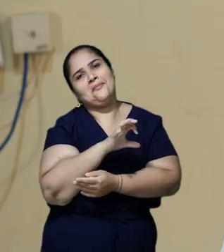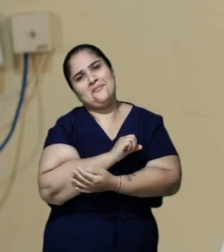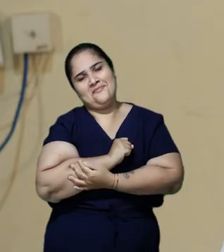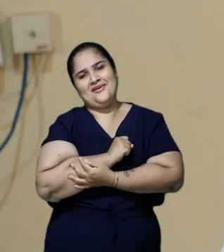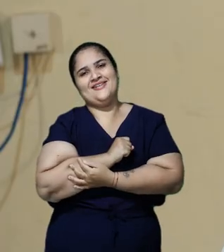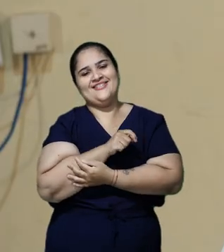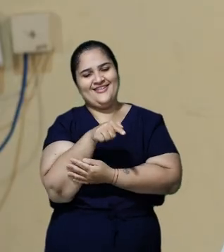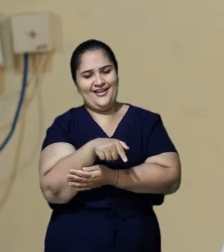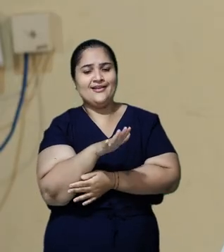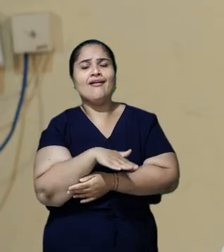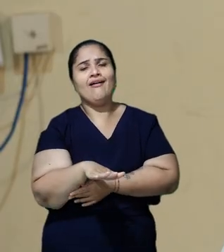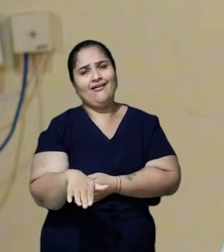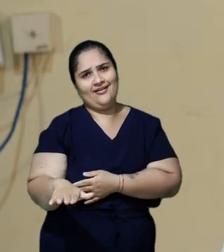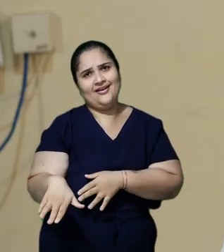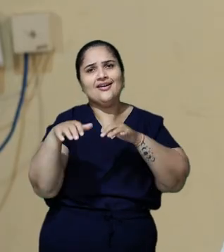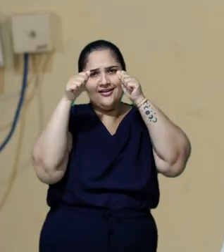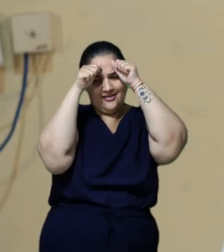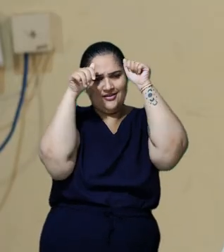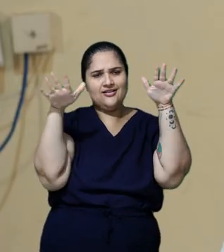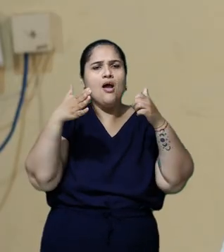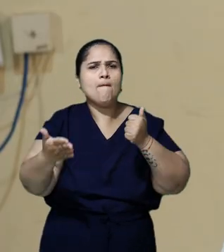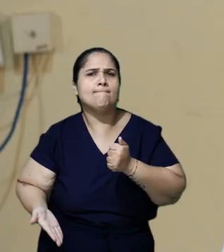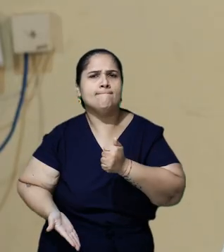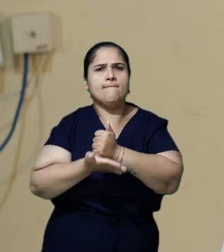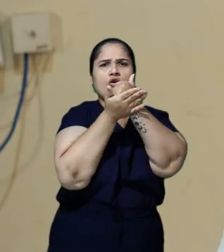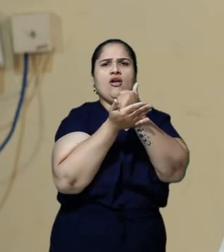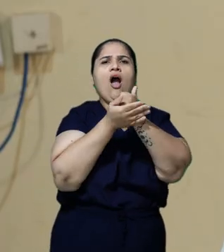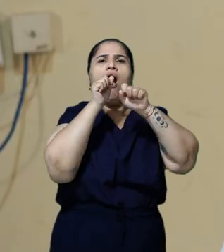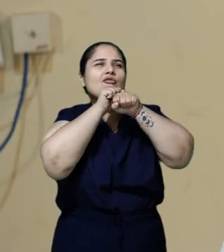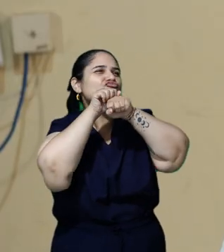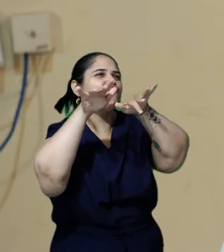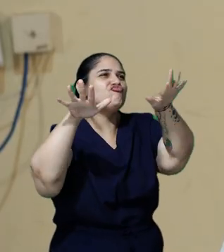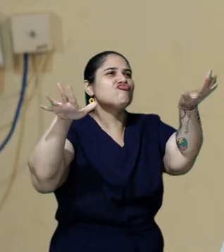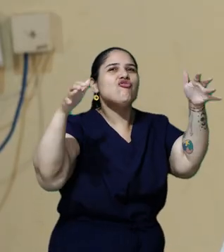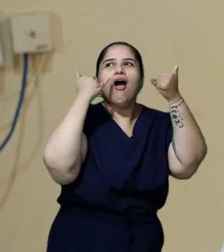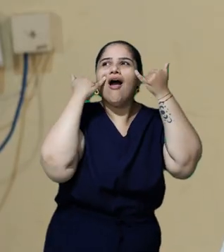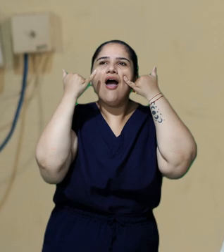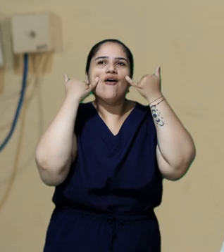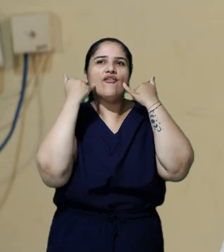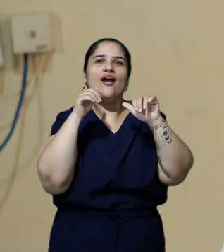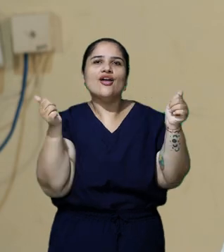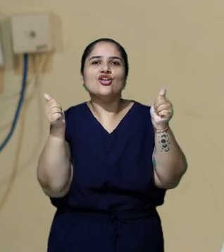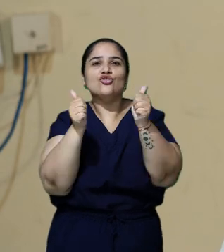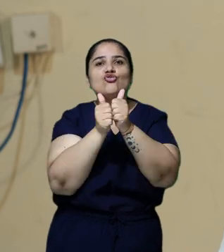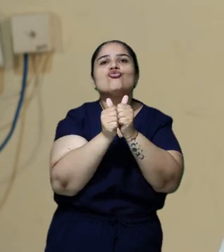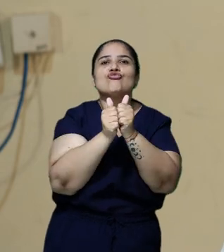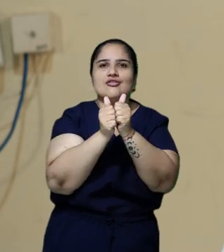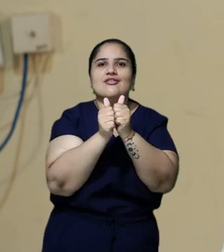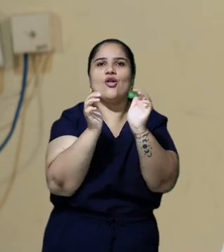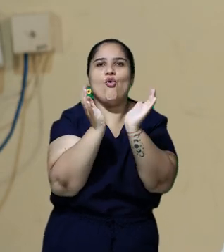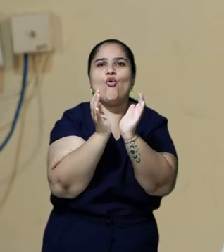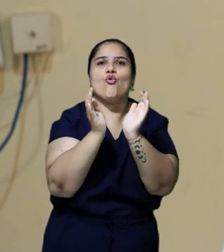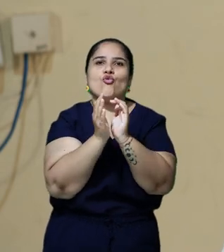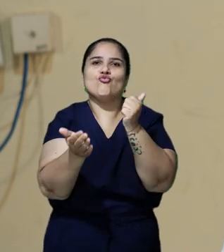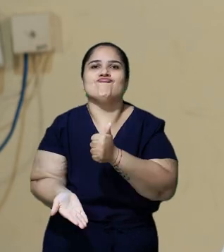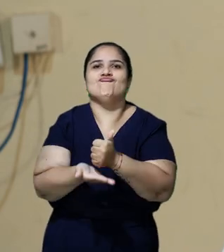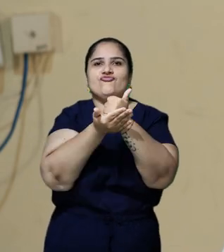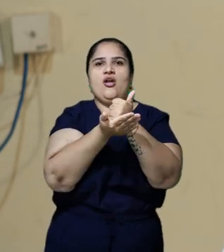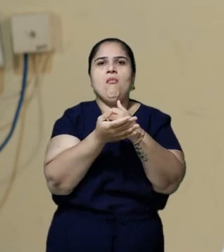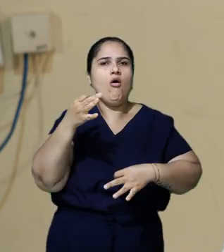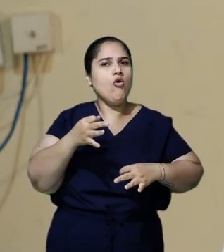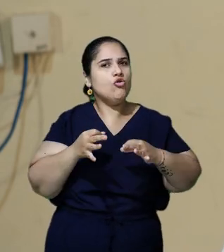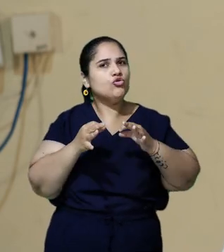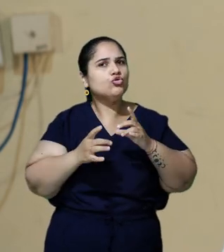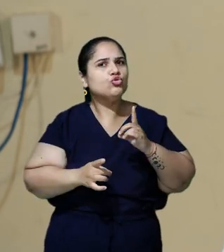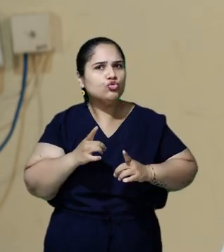esse autista, essa criança, apoiando as causas, divulgando e fazendo parte da rede de apoio. Nunca julgar aquilo que você